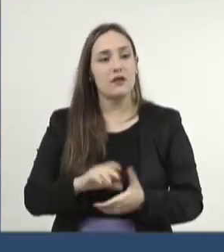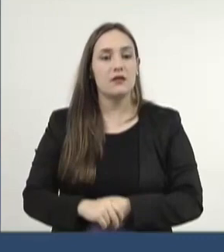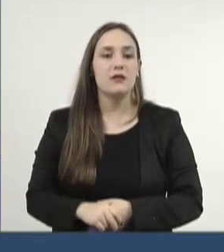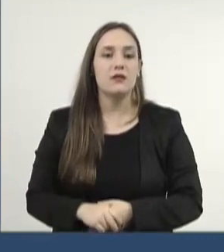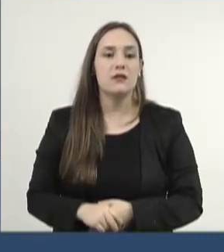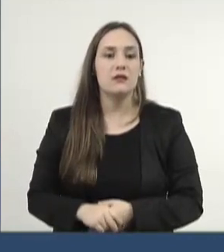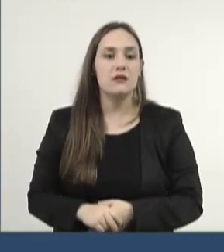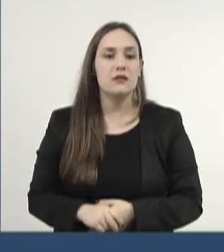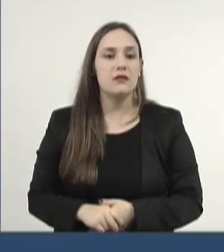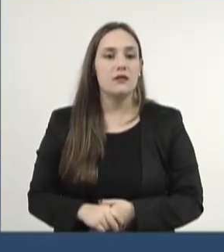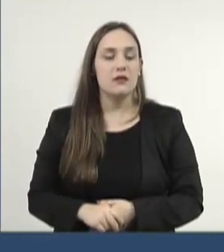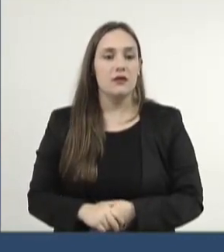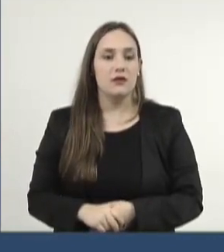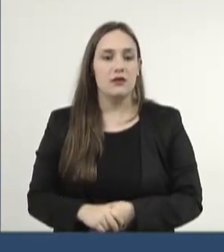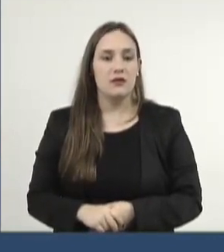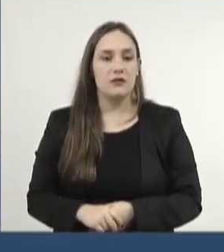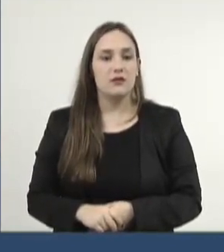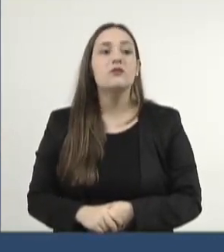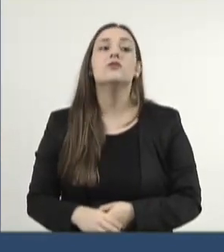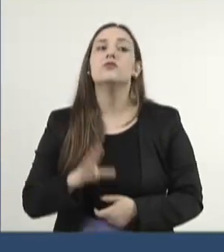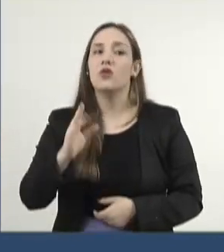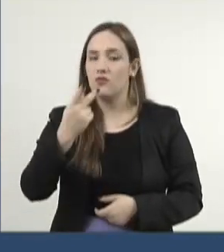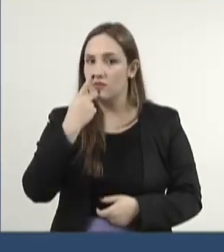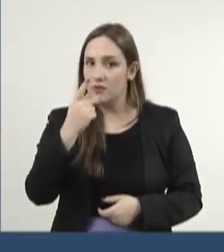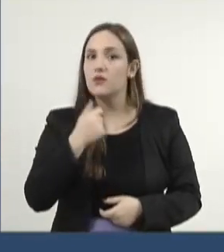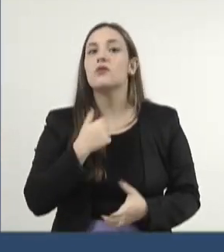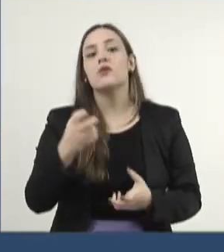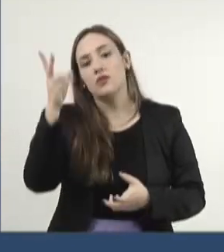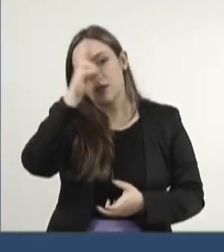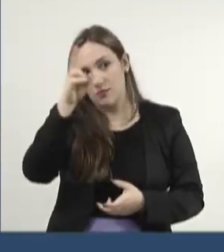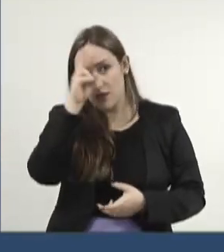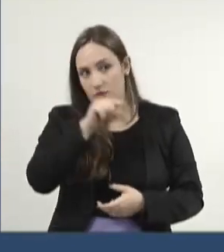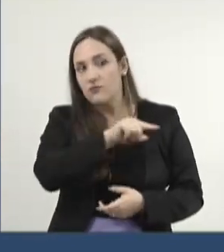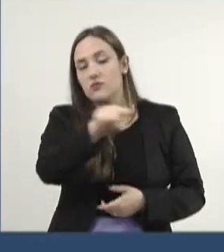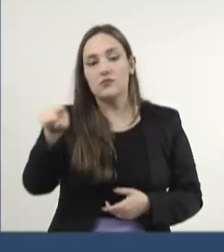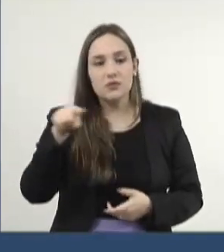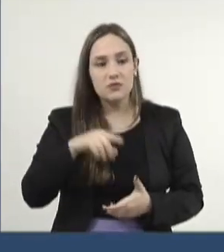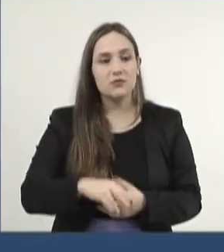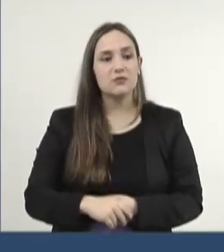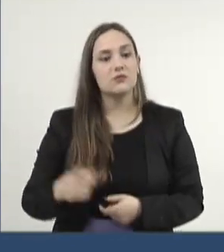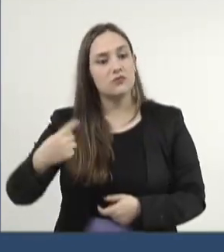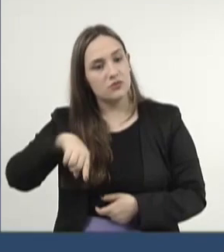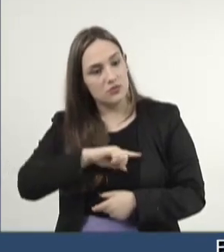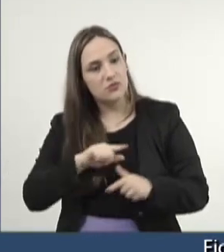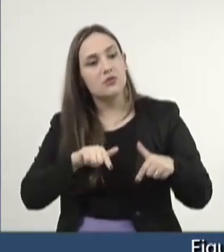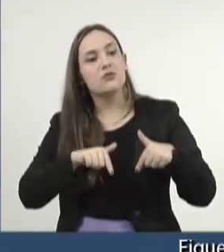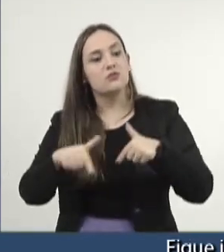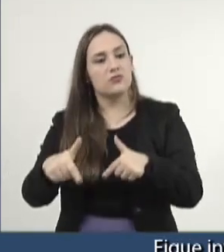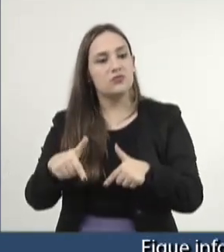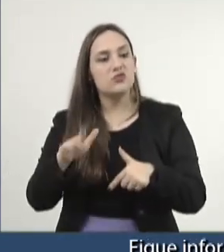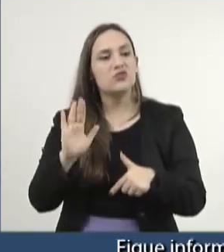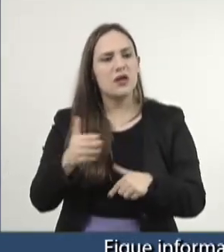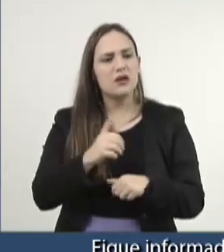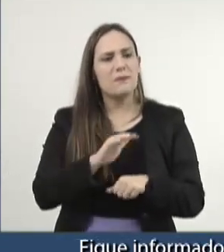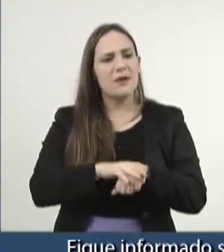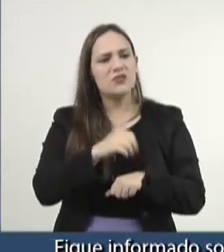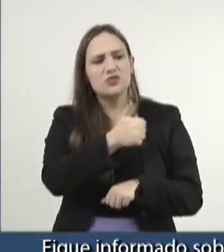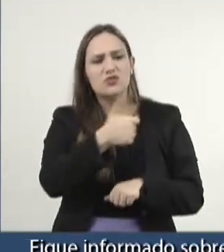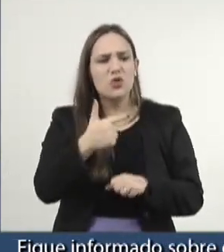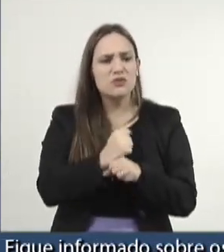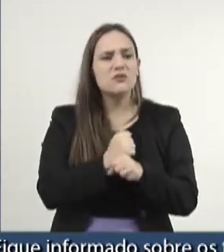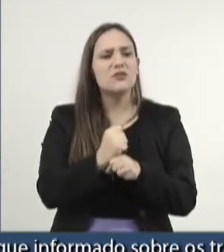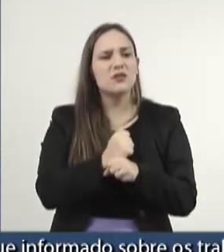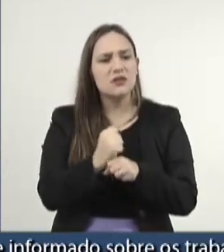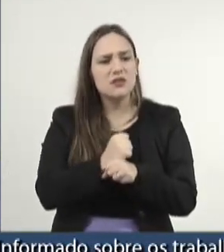é igualzinho, e já falei para trás, quero lembrar novamente, deputado Lones, a nossa briga durante mais de 12 anos nessa casa,